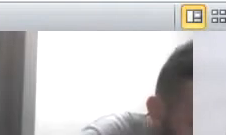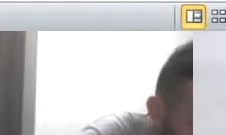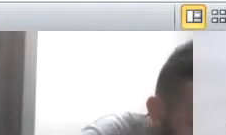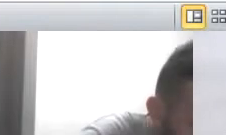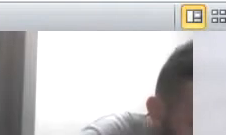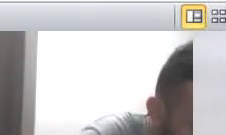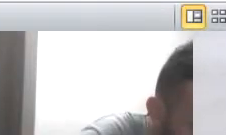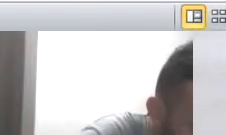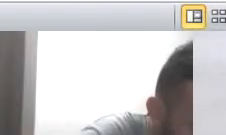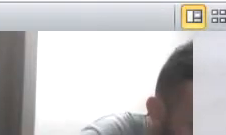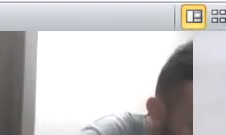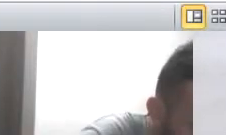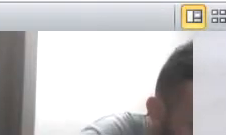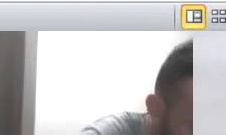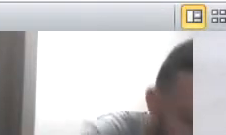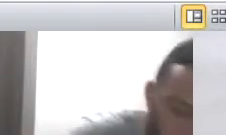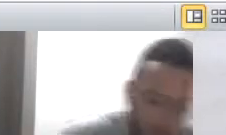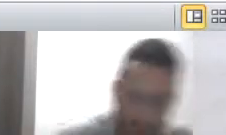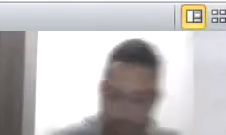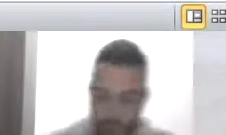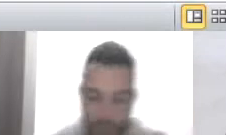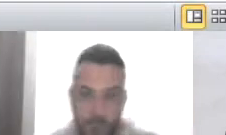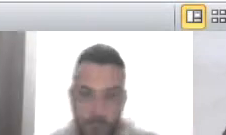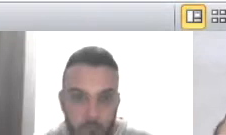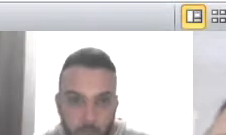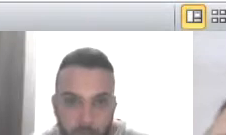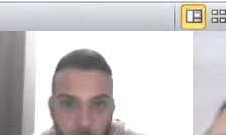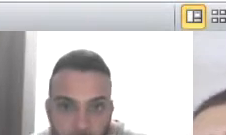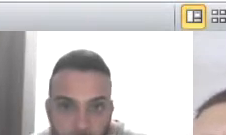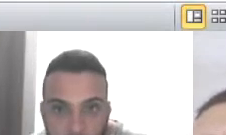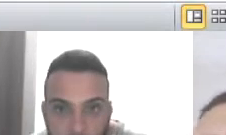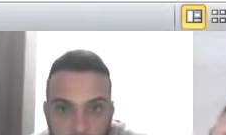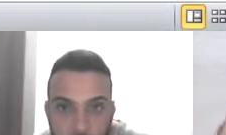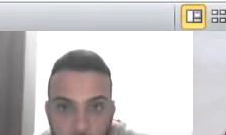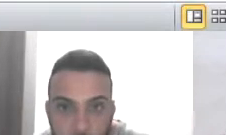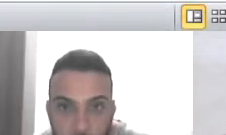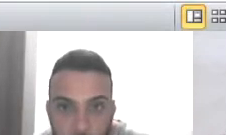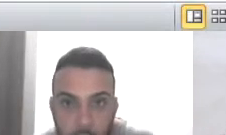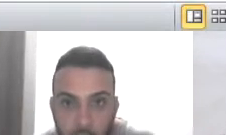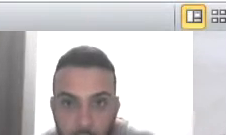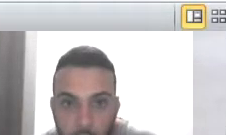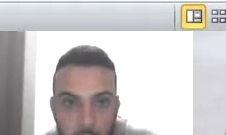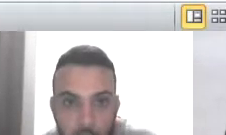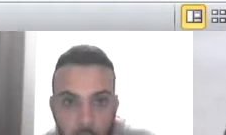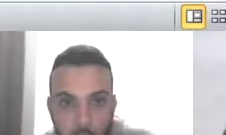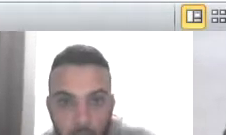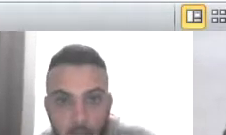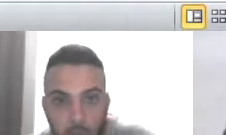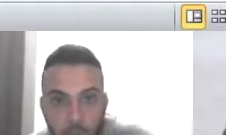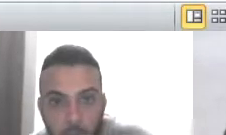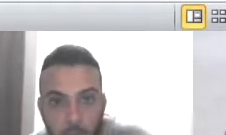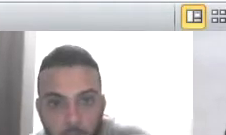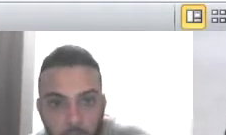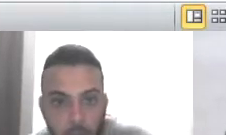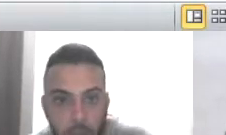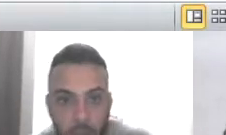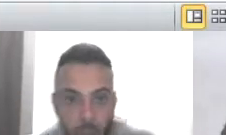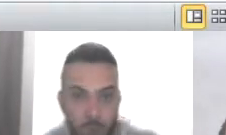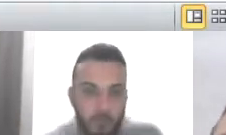de forma ácida no tampão reagirá com a base adicionada. Ou seja, se eu tenho uma